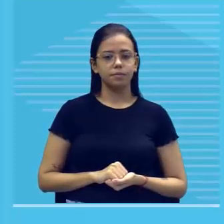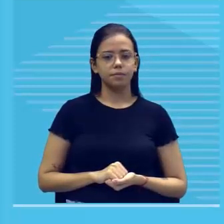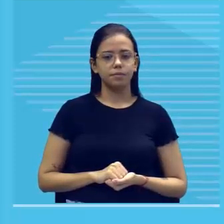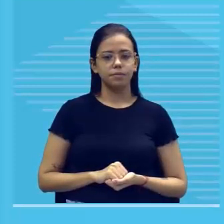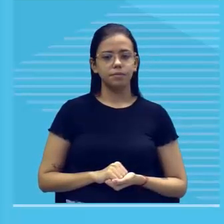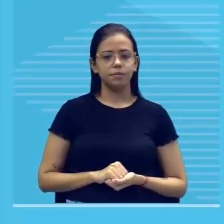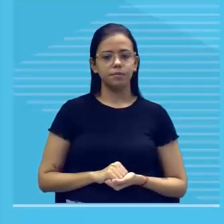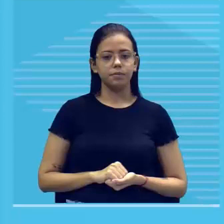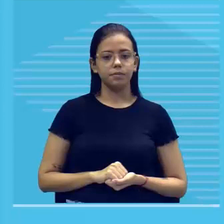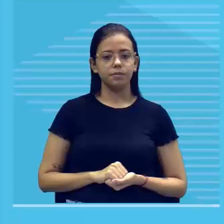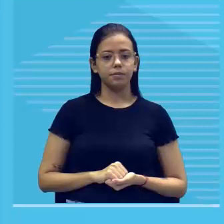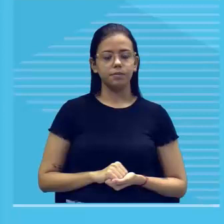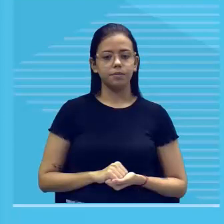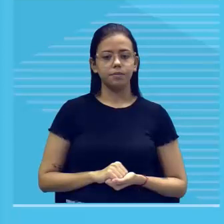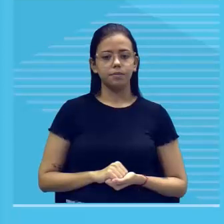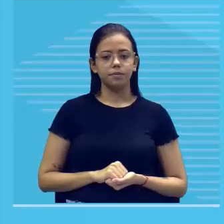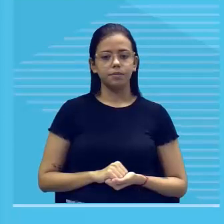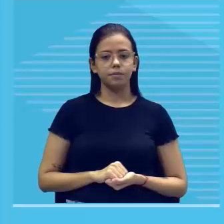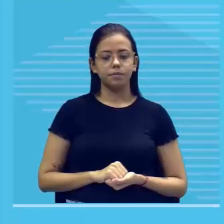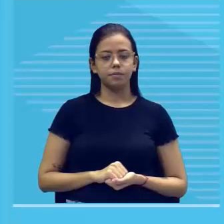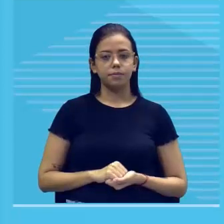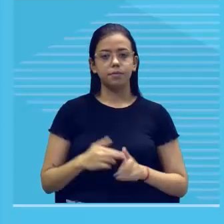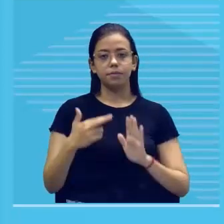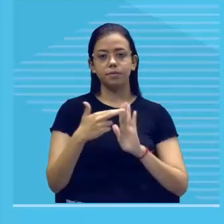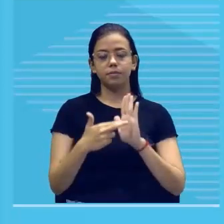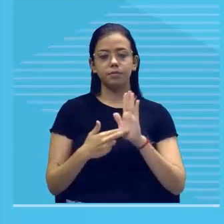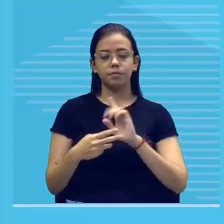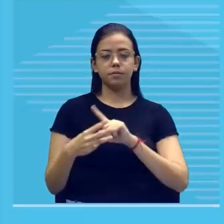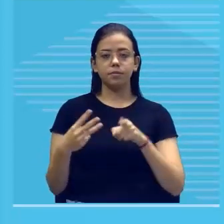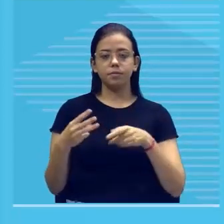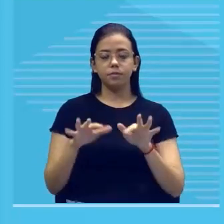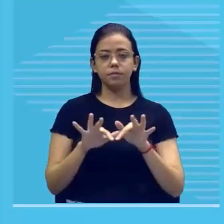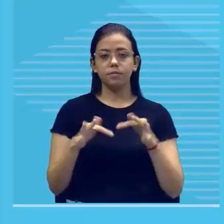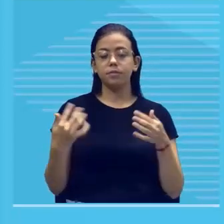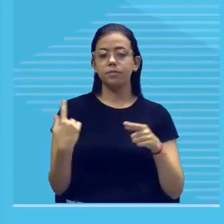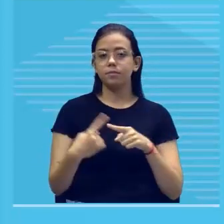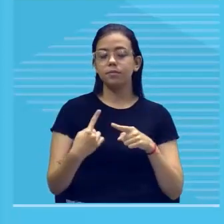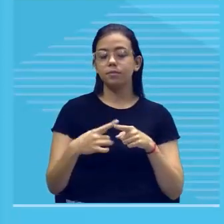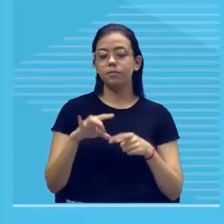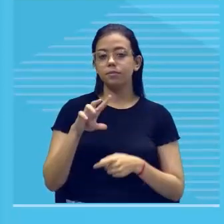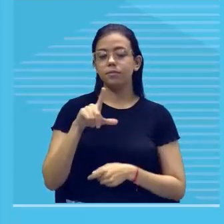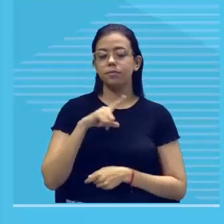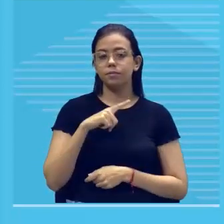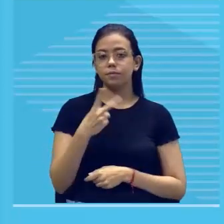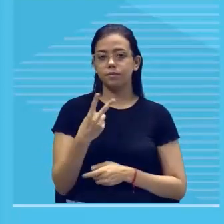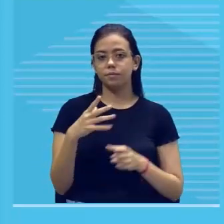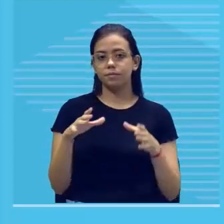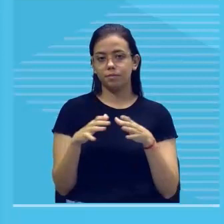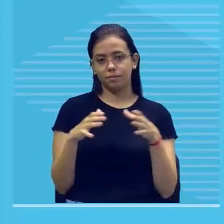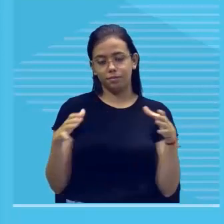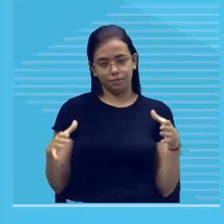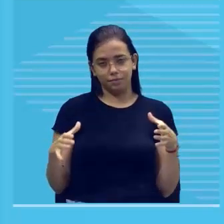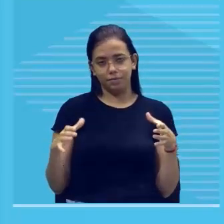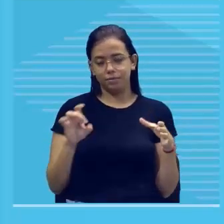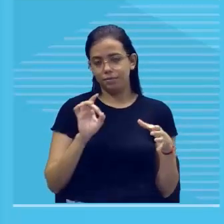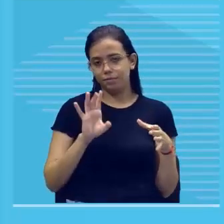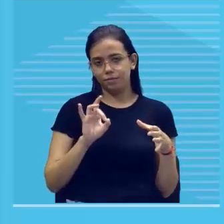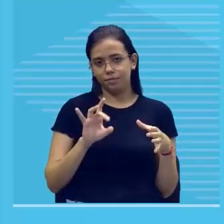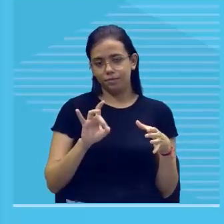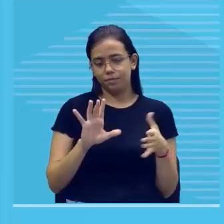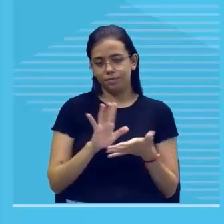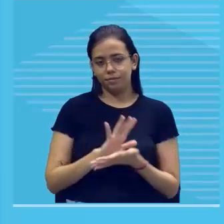E aí um simples né porque só tem duas grandezas duas